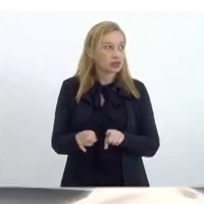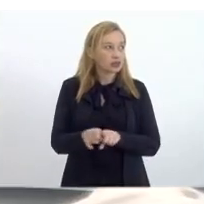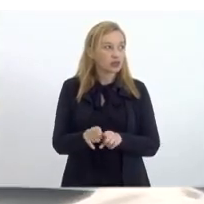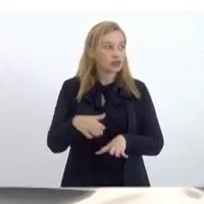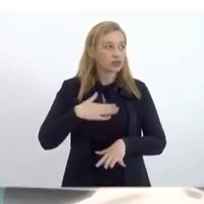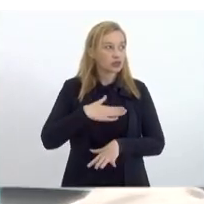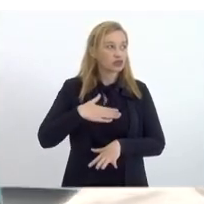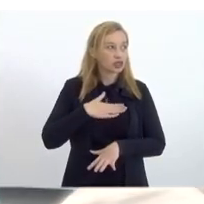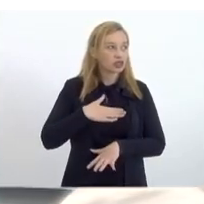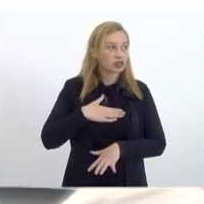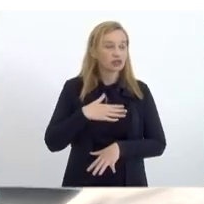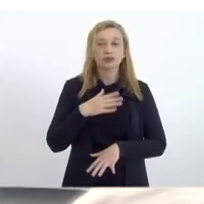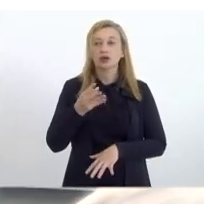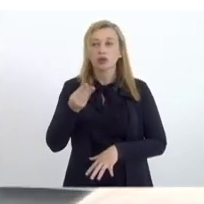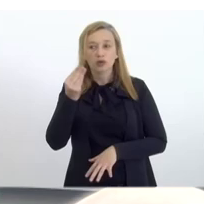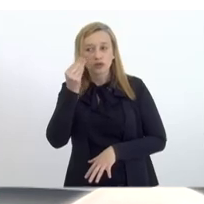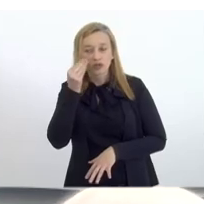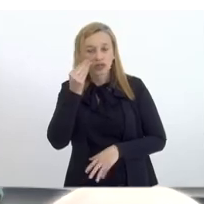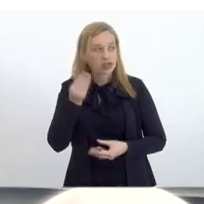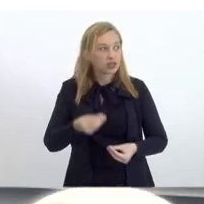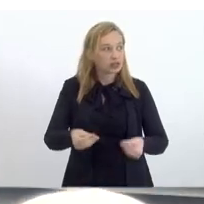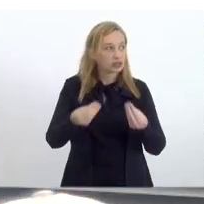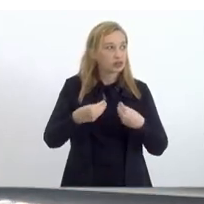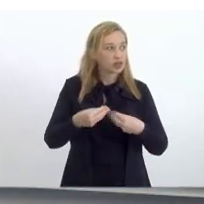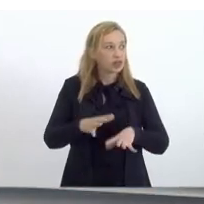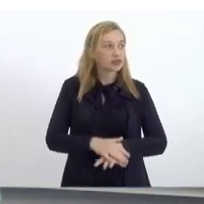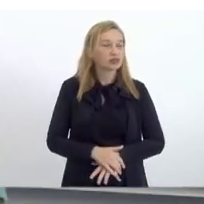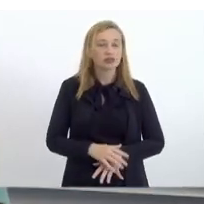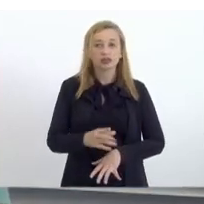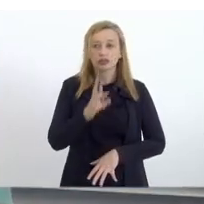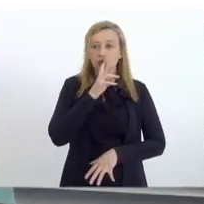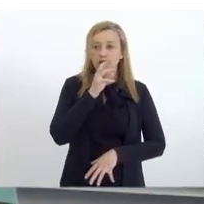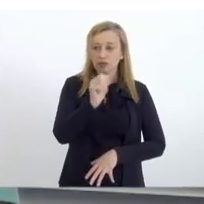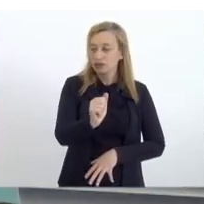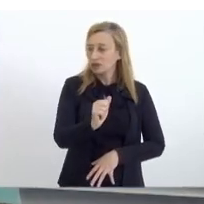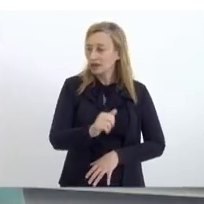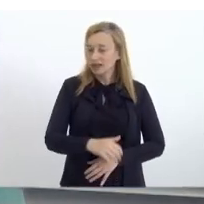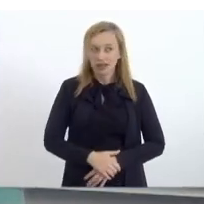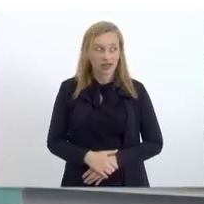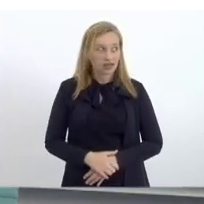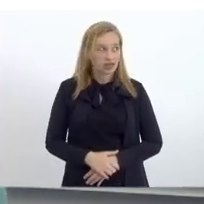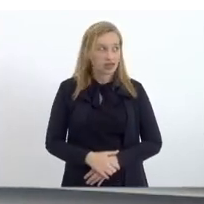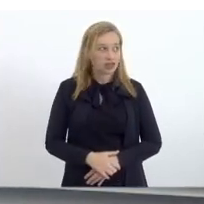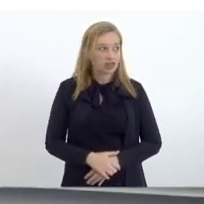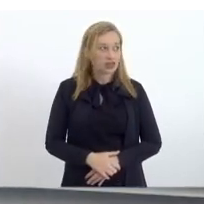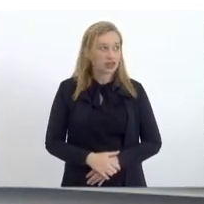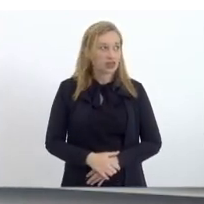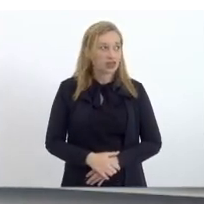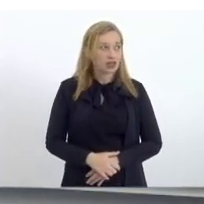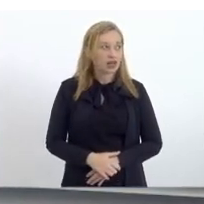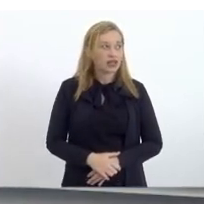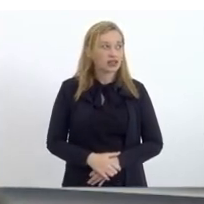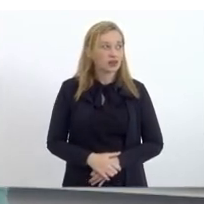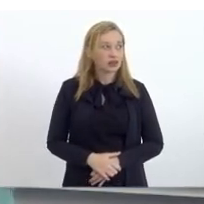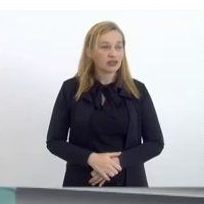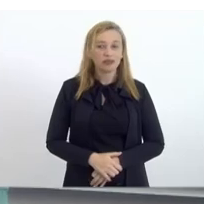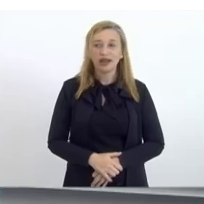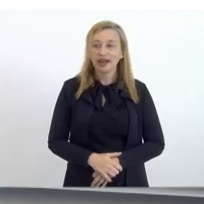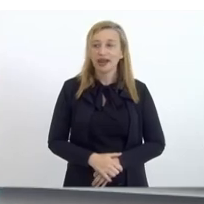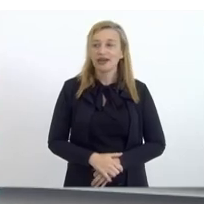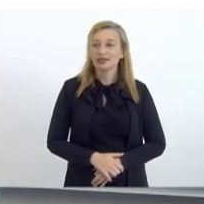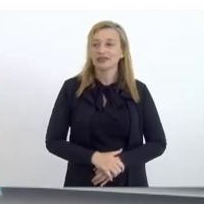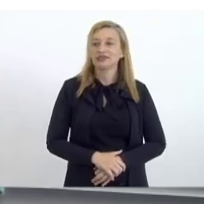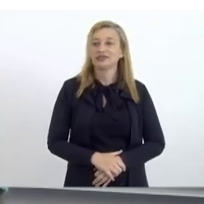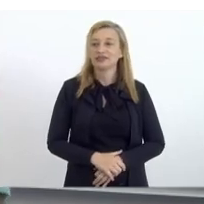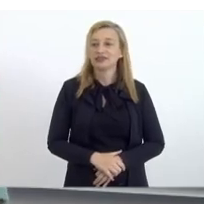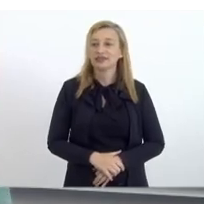agradecendo a oportunidade, né, dada pelo excelentíssimo deputado Rodrigo Amorim. Né, ele abriu as portas dessa representação de servidores